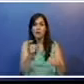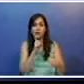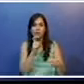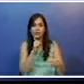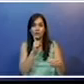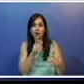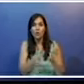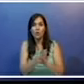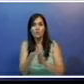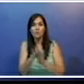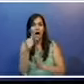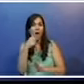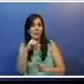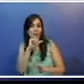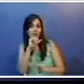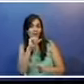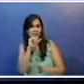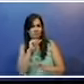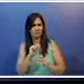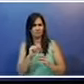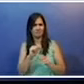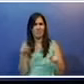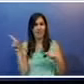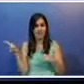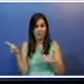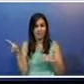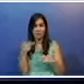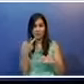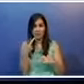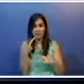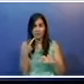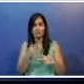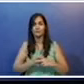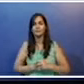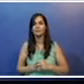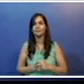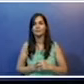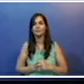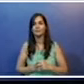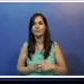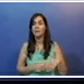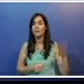os conselhos da mãe. É isso que está falando lá no texto?